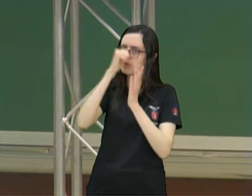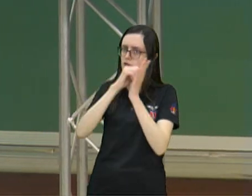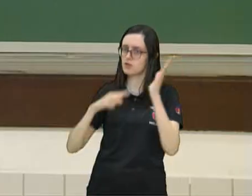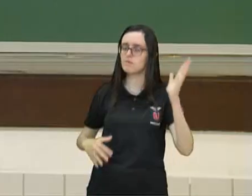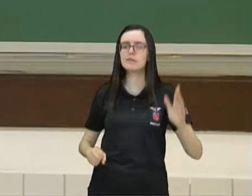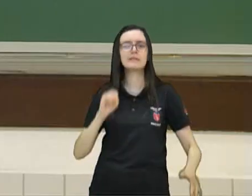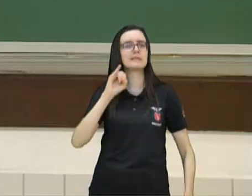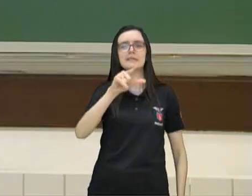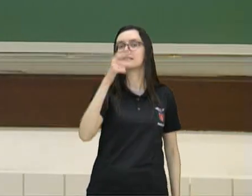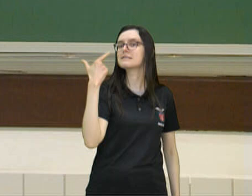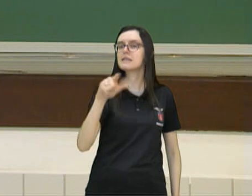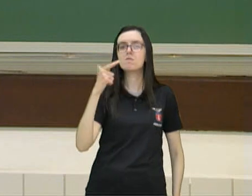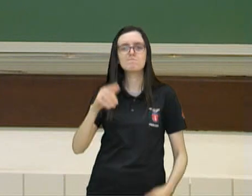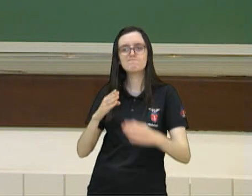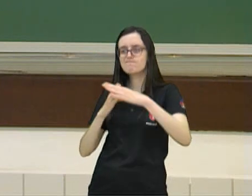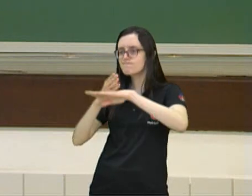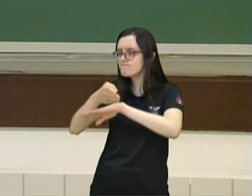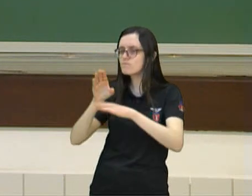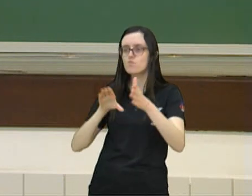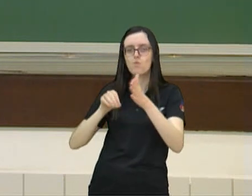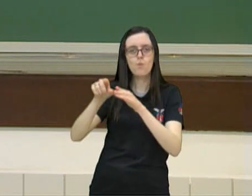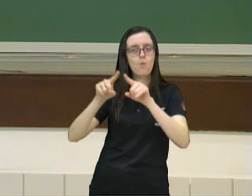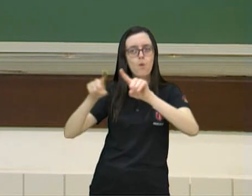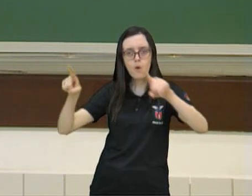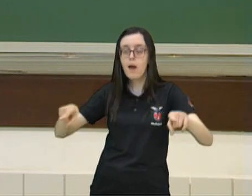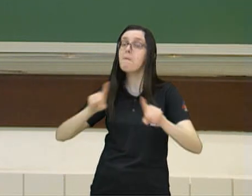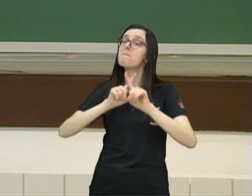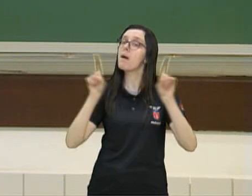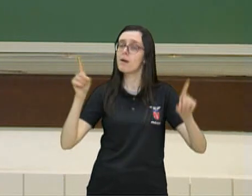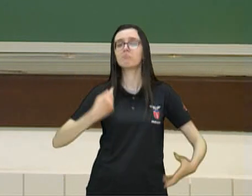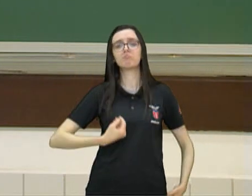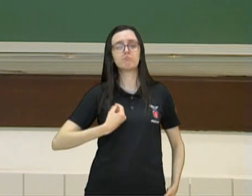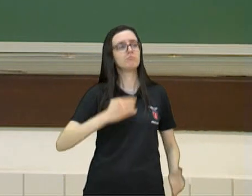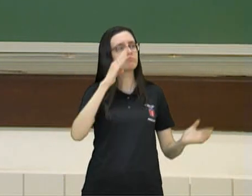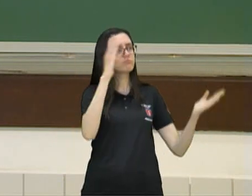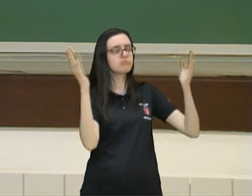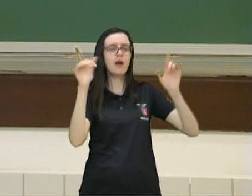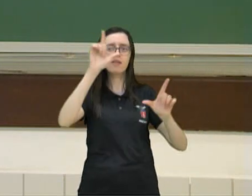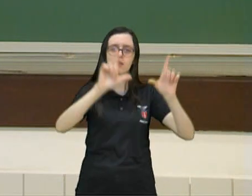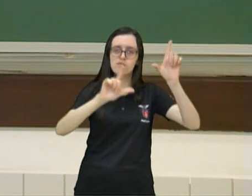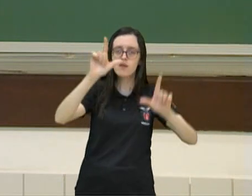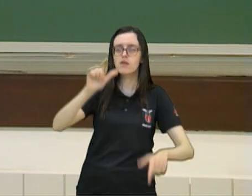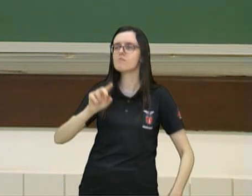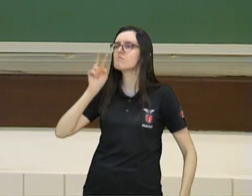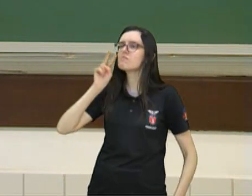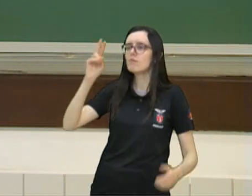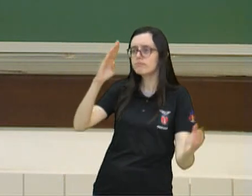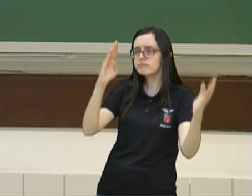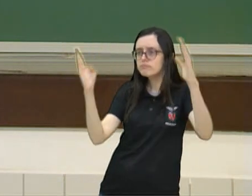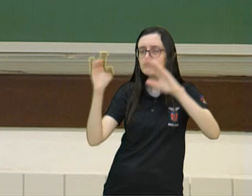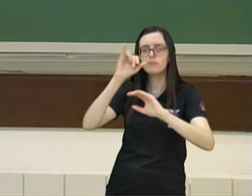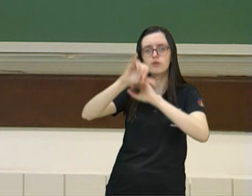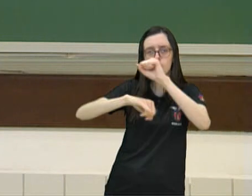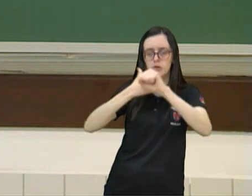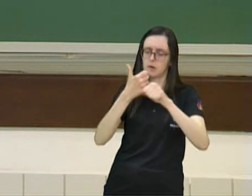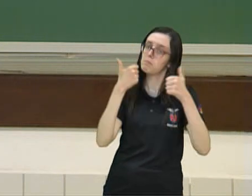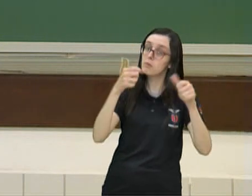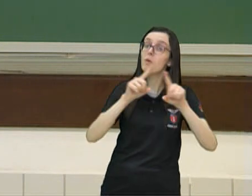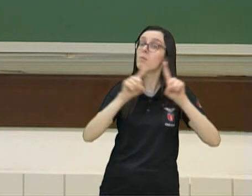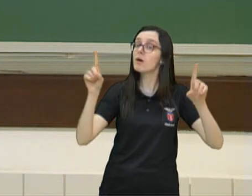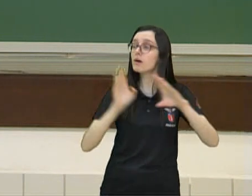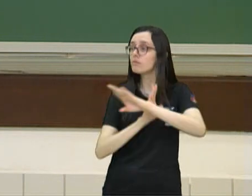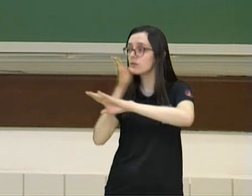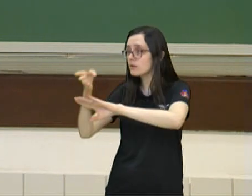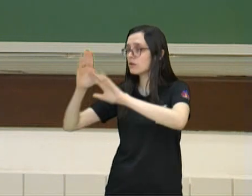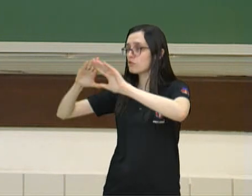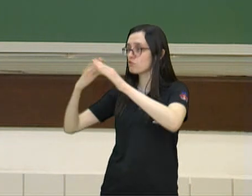Se você não tem acesso ao Class, está vendo as aulas pela TV ou mesmo pelo YouTube, vá até a